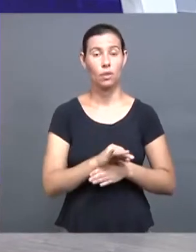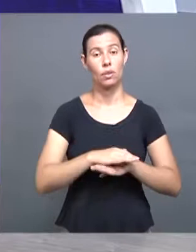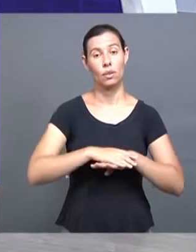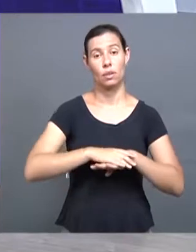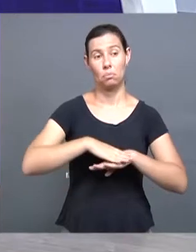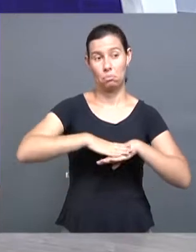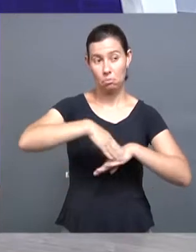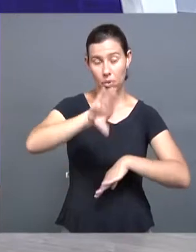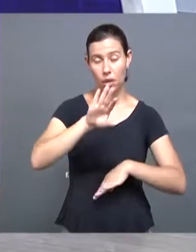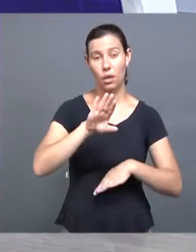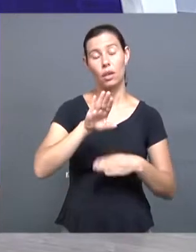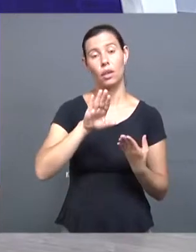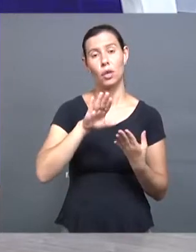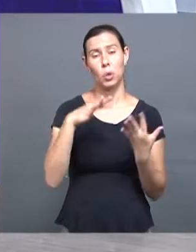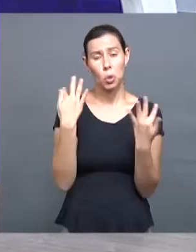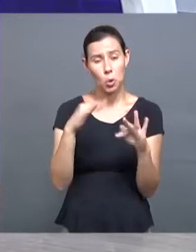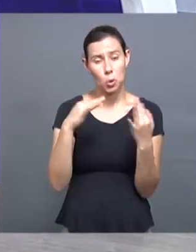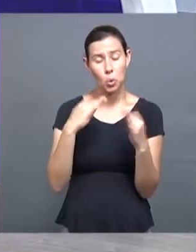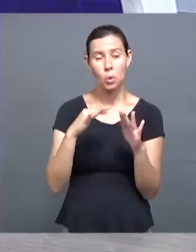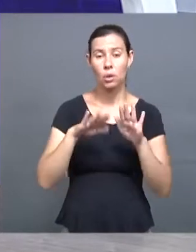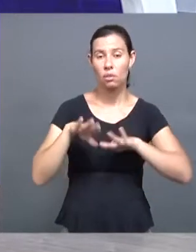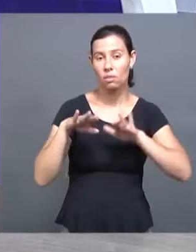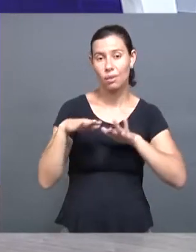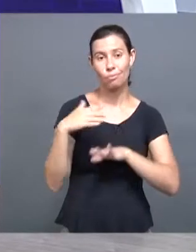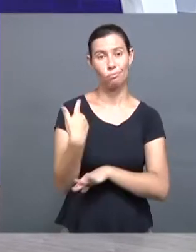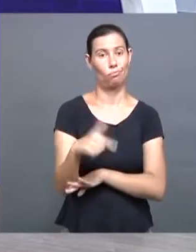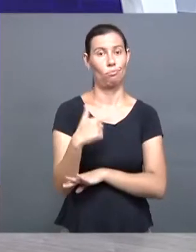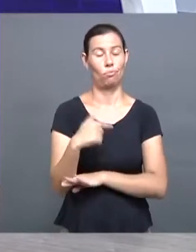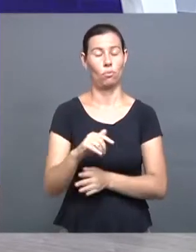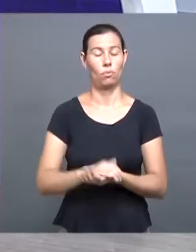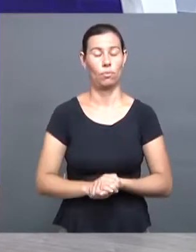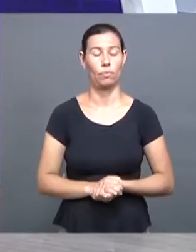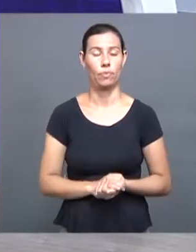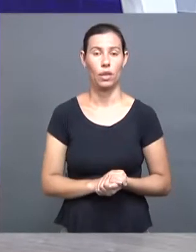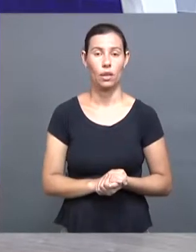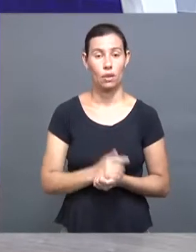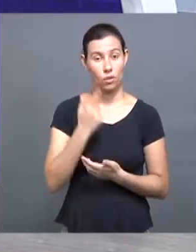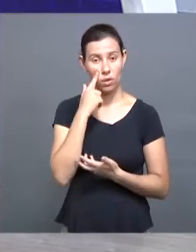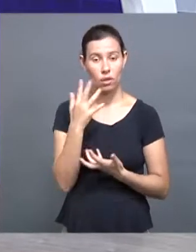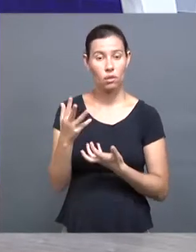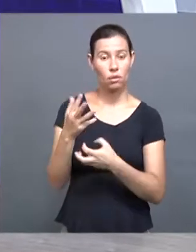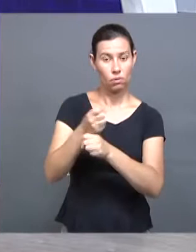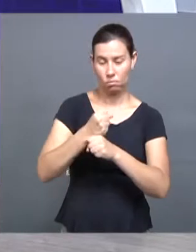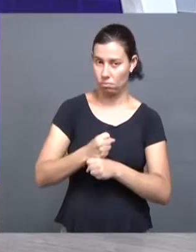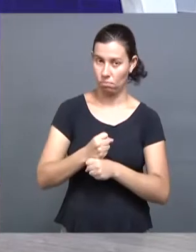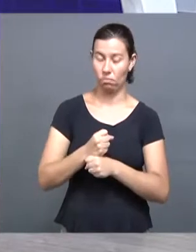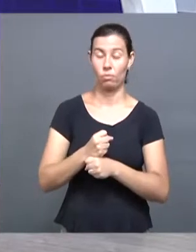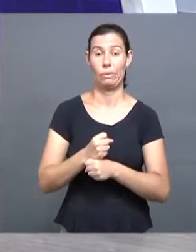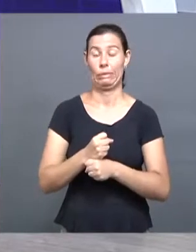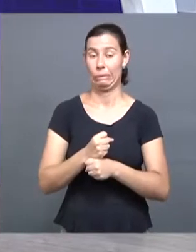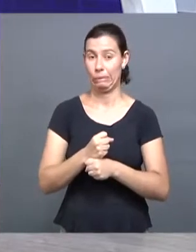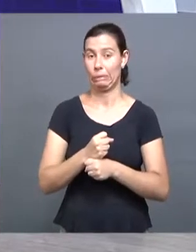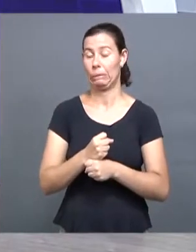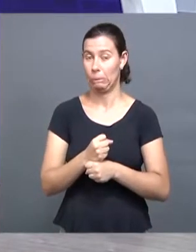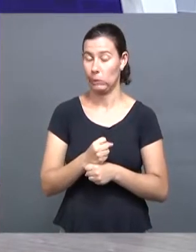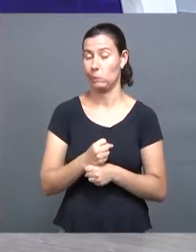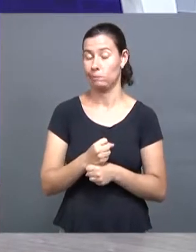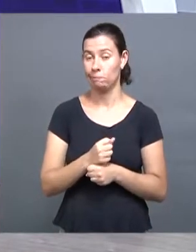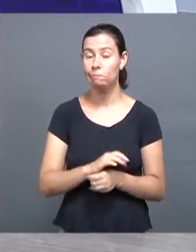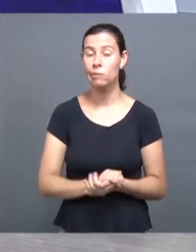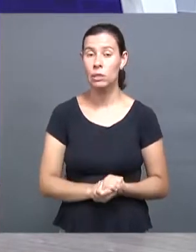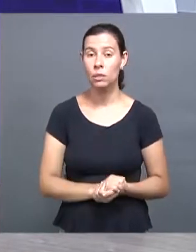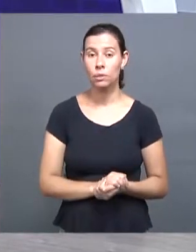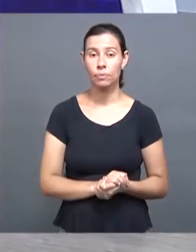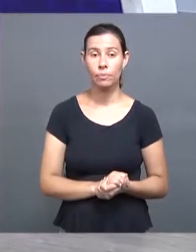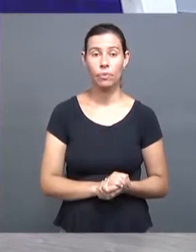que dias sem dor de cabeça. É um número considerável. Um número muito considerável, tá? Uma sala de aula, por exemplo, que tem em média